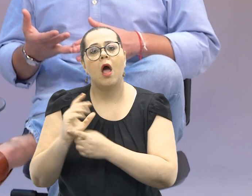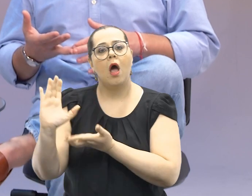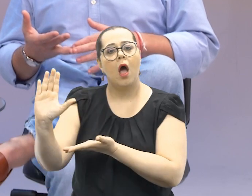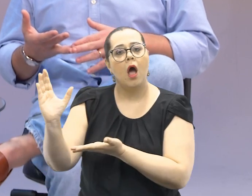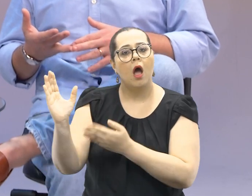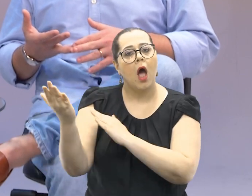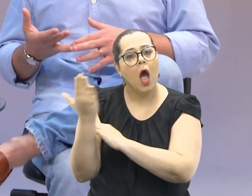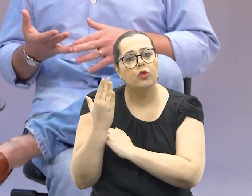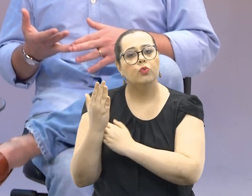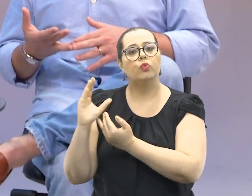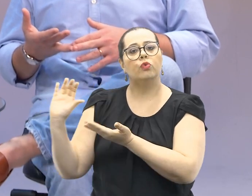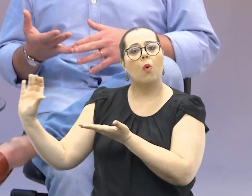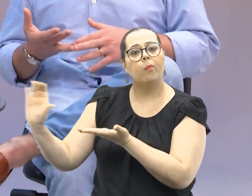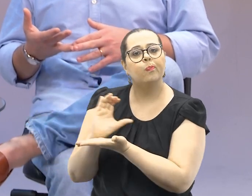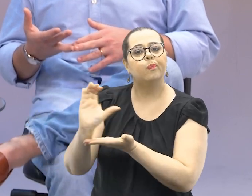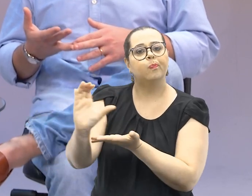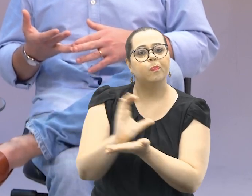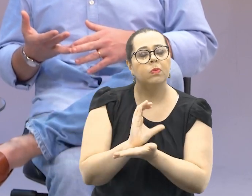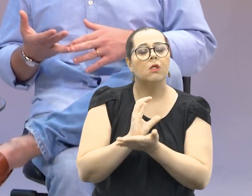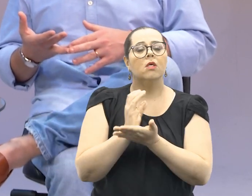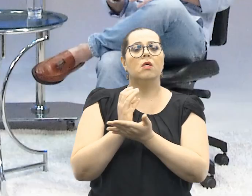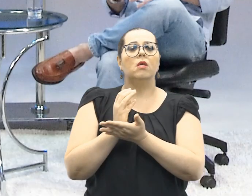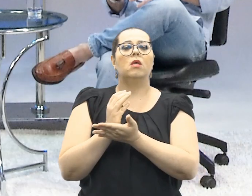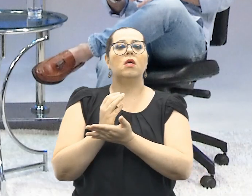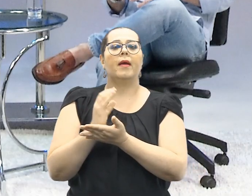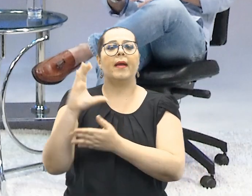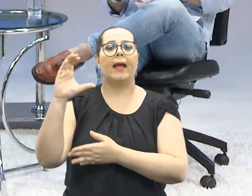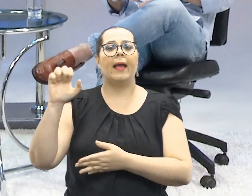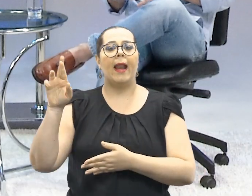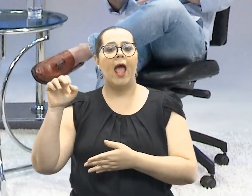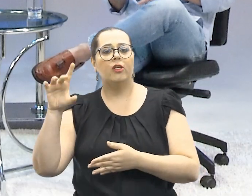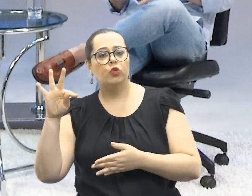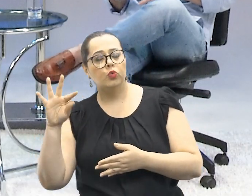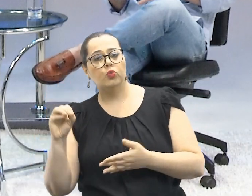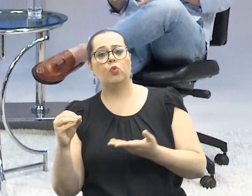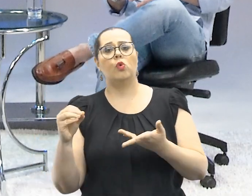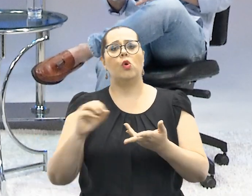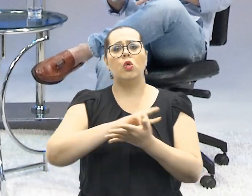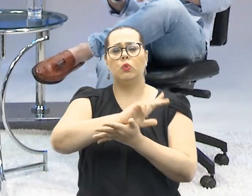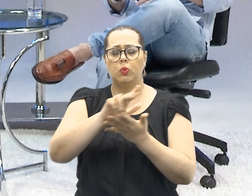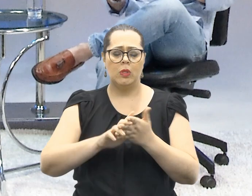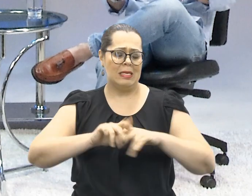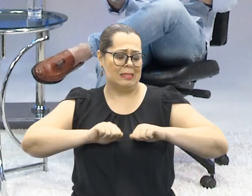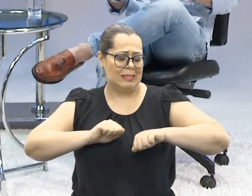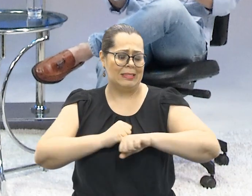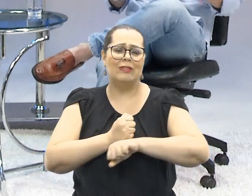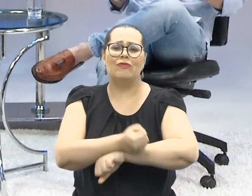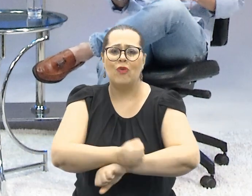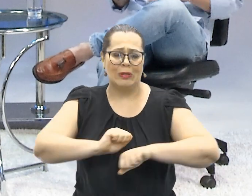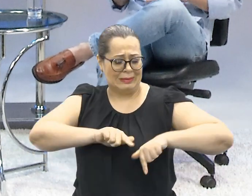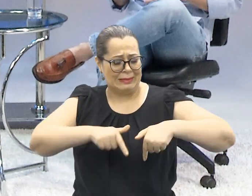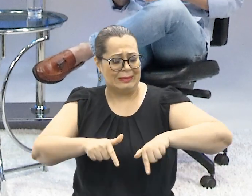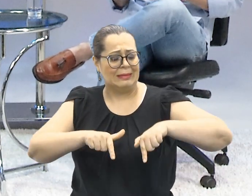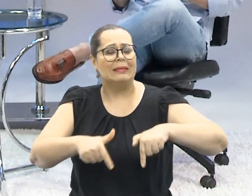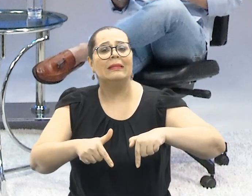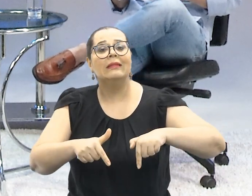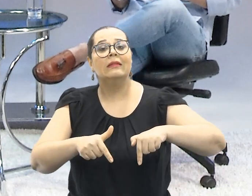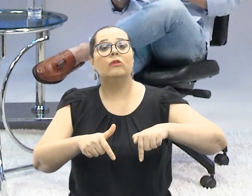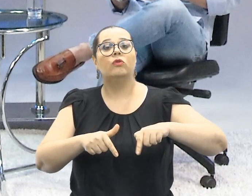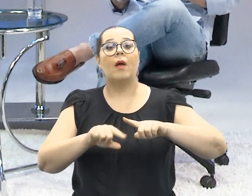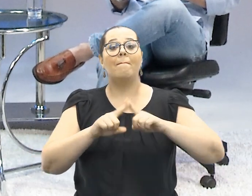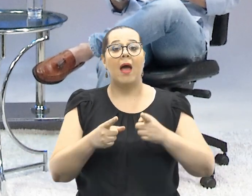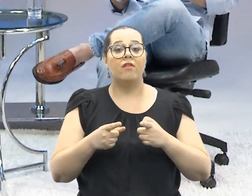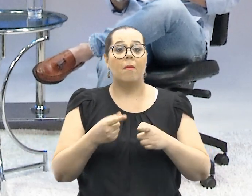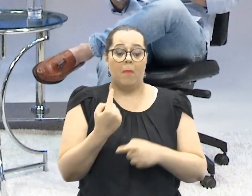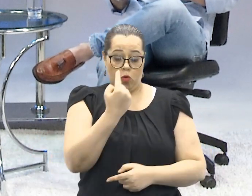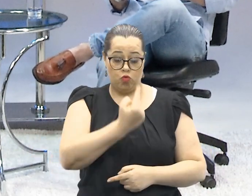porque ele é a alavanca da nossa sociedade, ele é a alavanca da economia. Hoje ele está lá empreendendo de maneira ainda individual. Com o tempo a